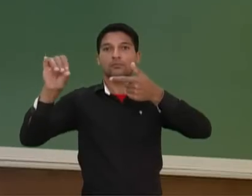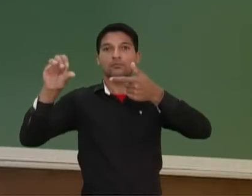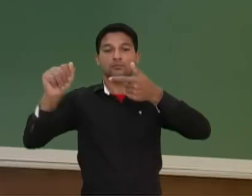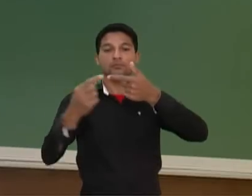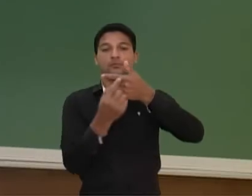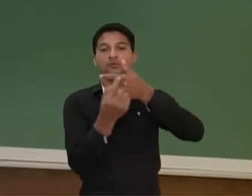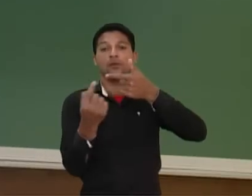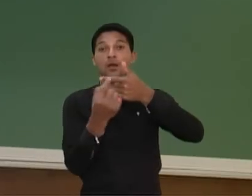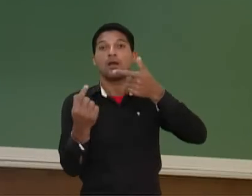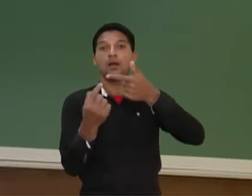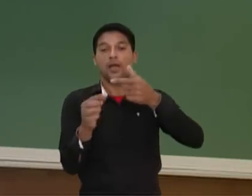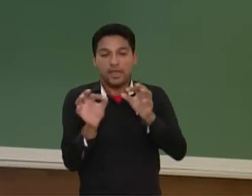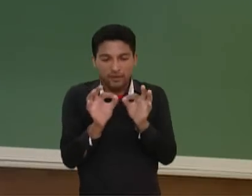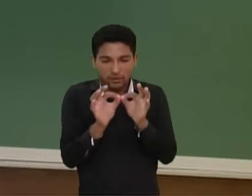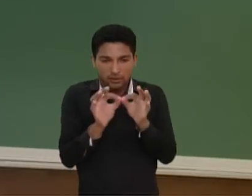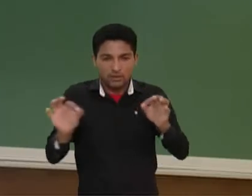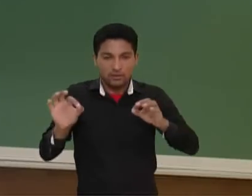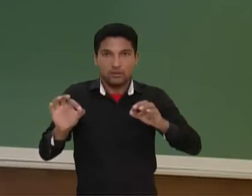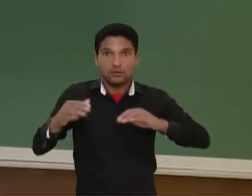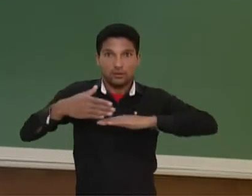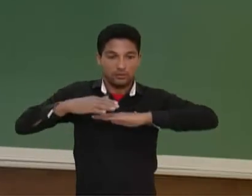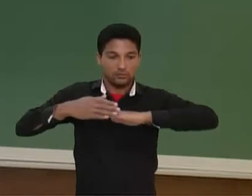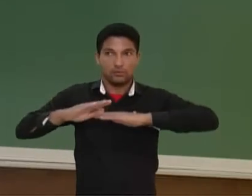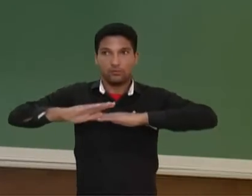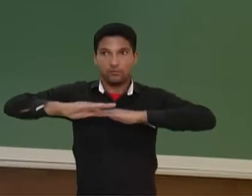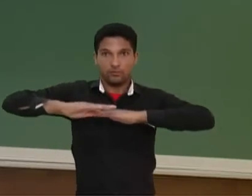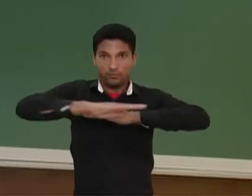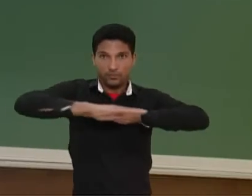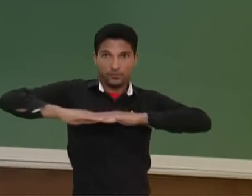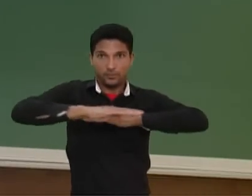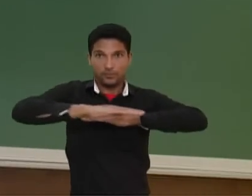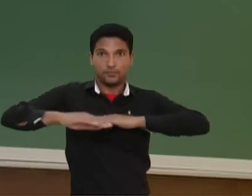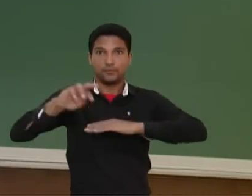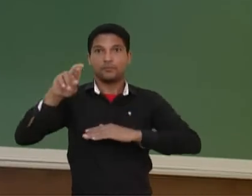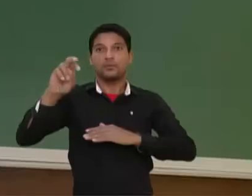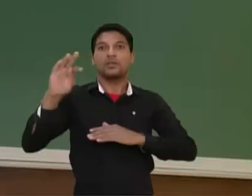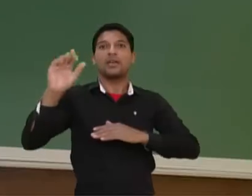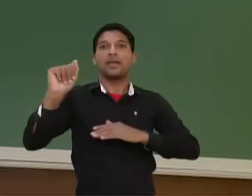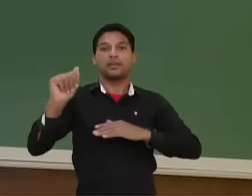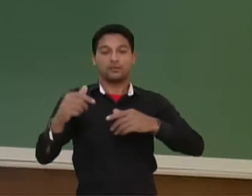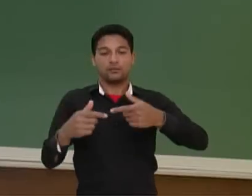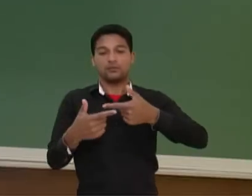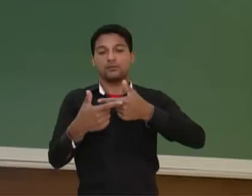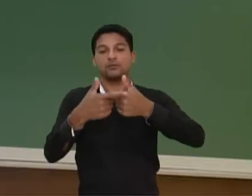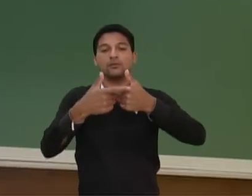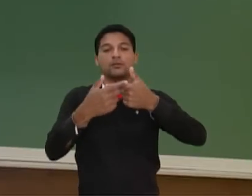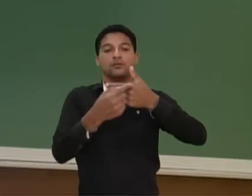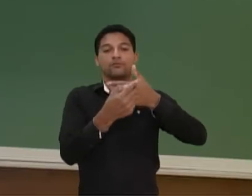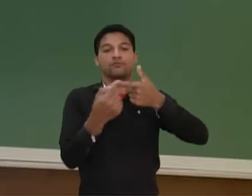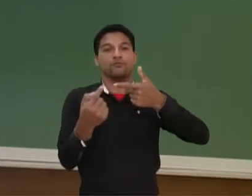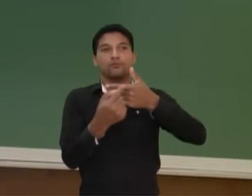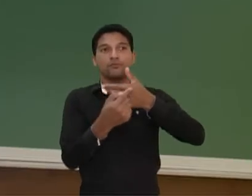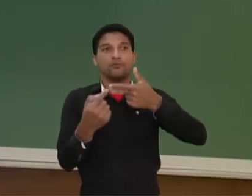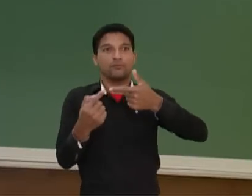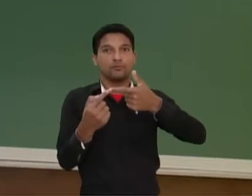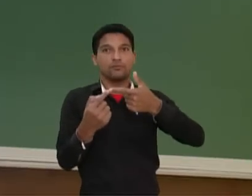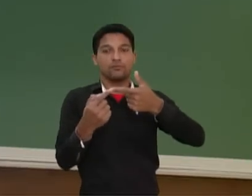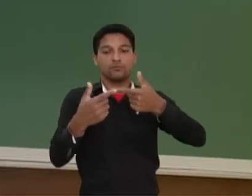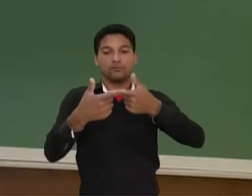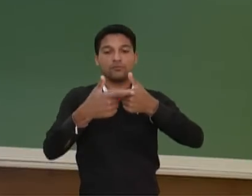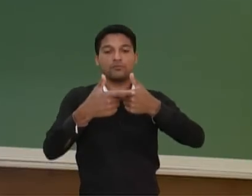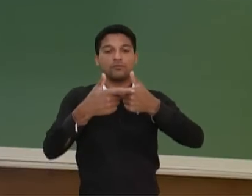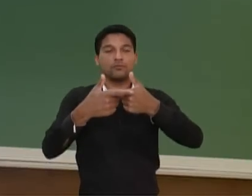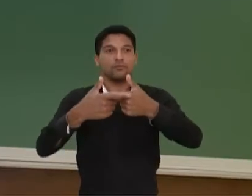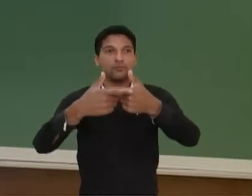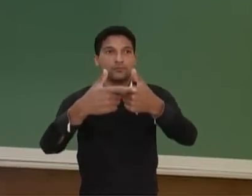uma reta paralela às bases e ela liga os pontos médios dos lados não